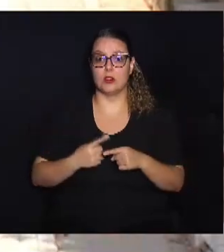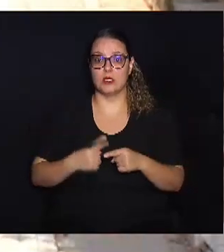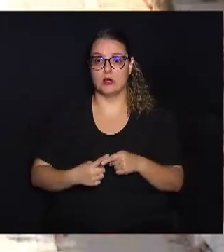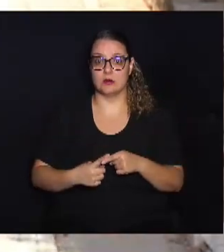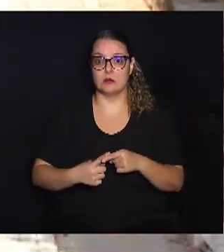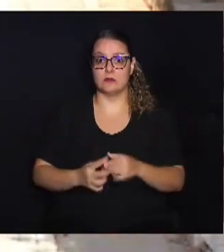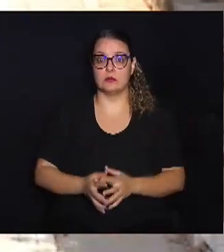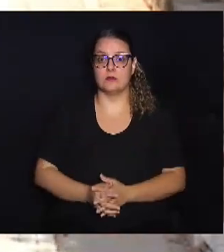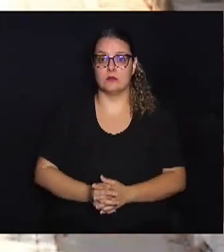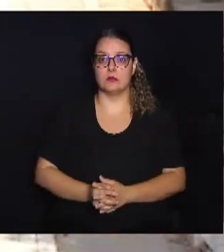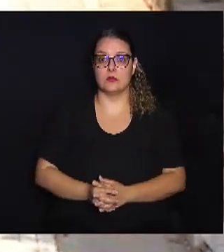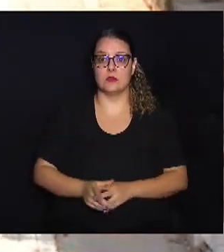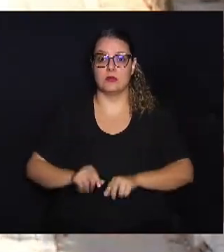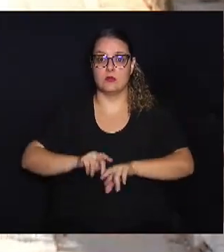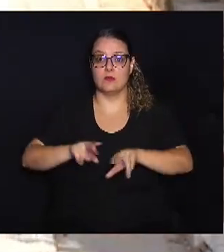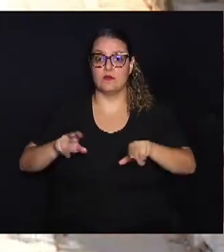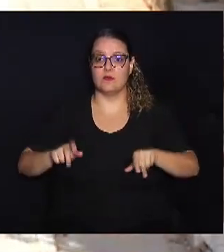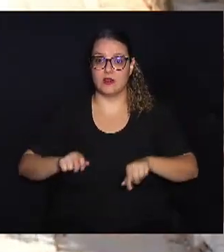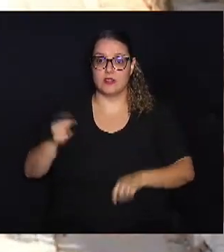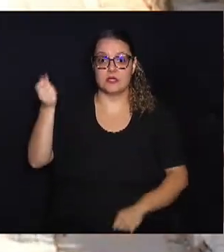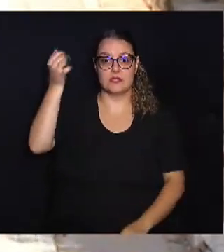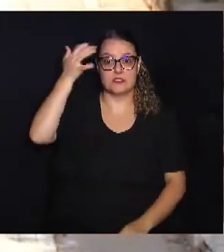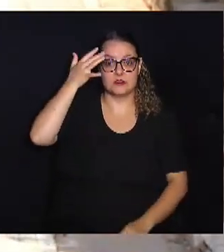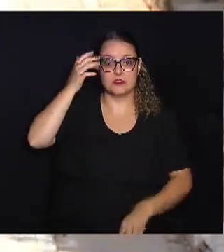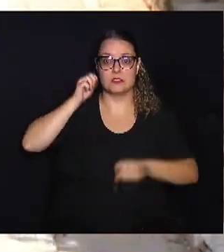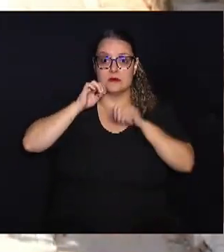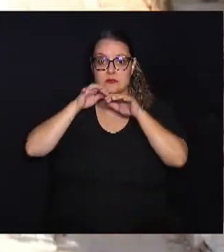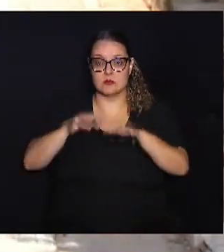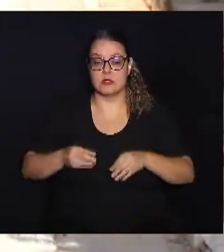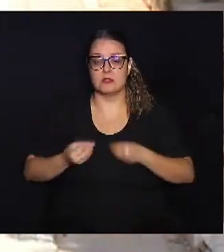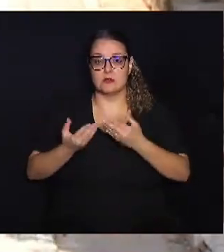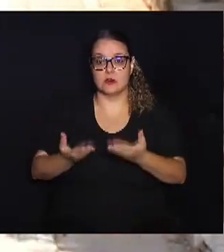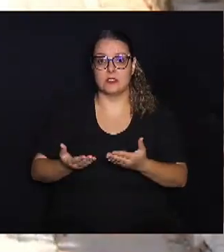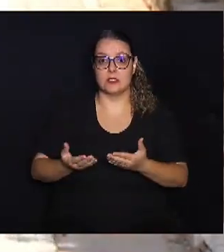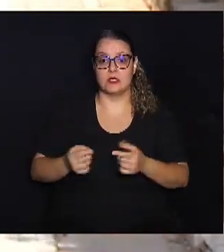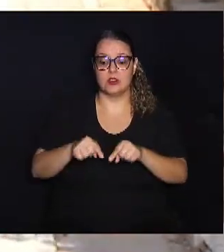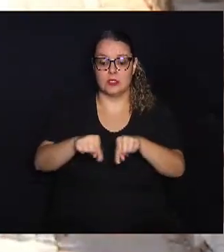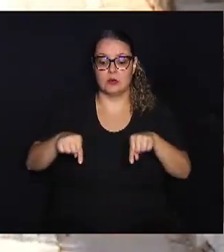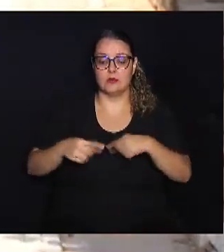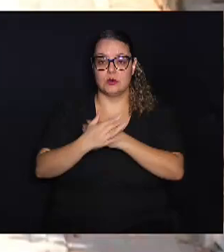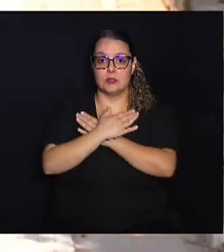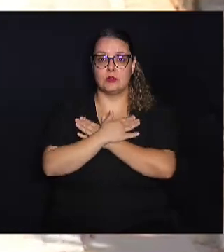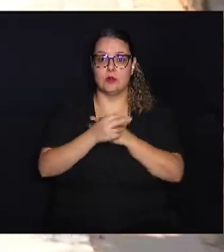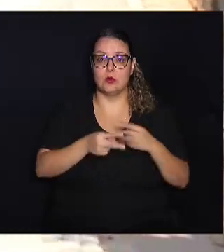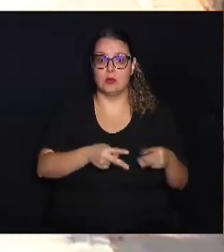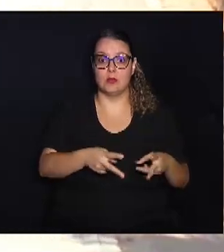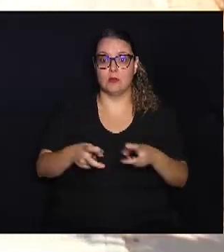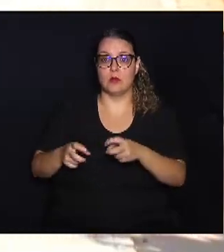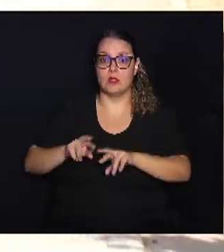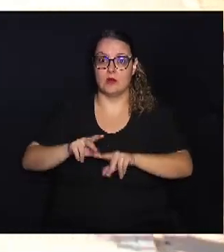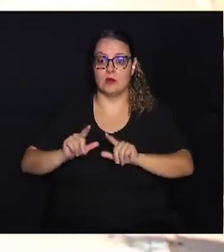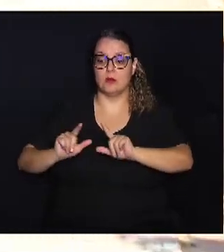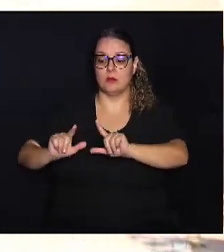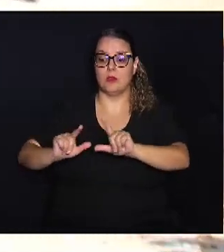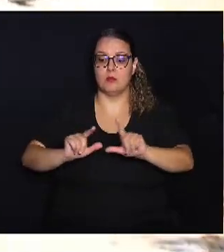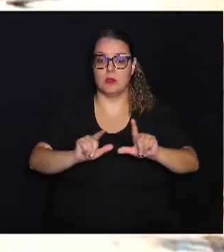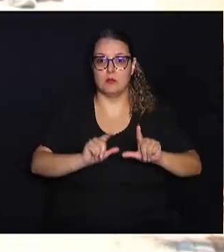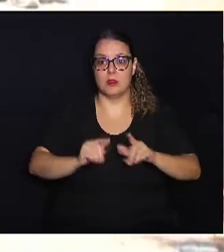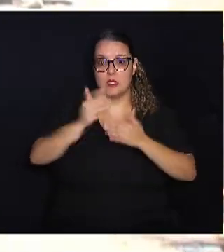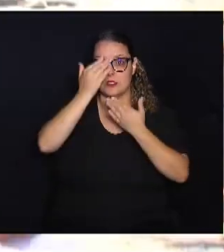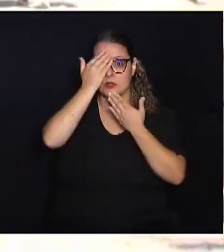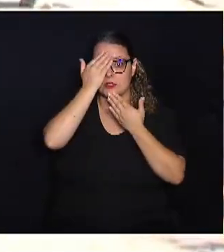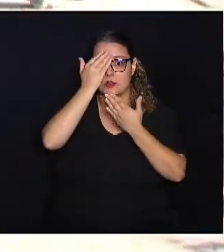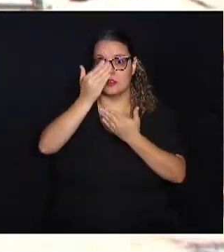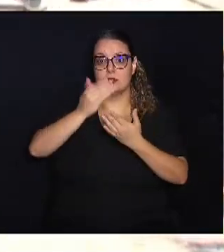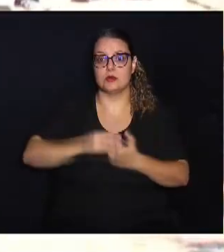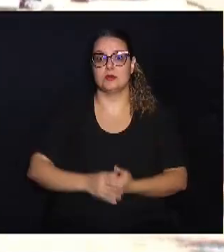conceberam muitas graças, e no túmulo desses 3 anjinhos a gente pode perceber que tem diversas placas de